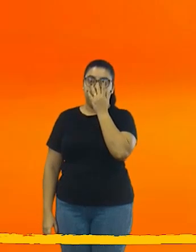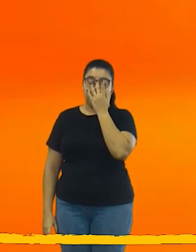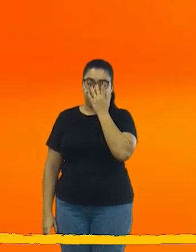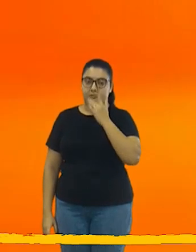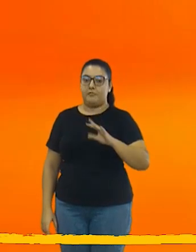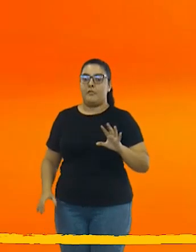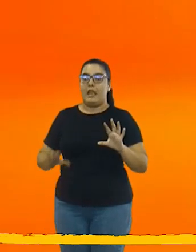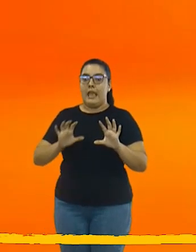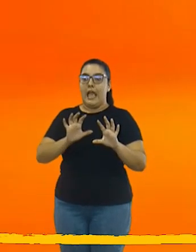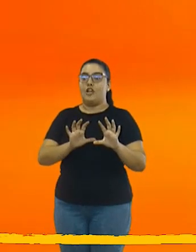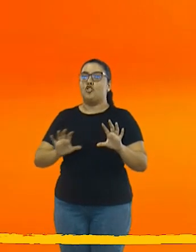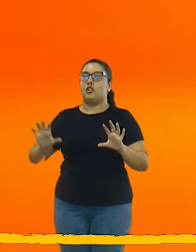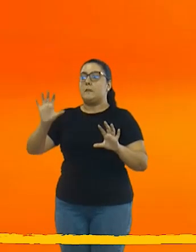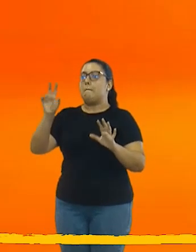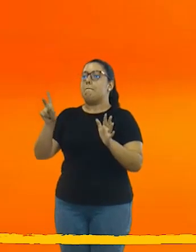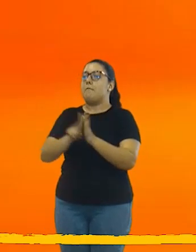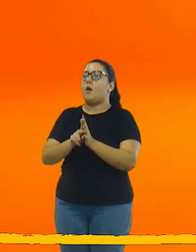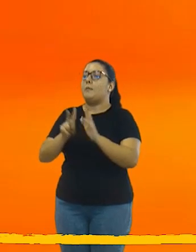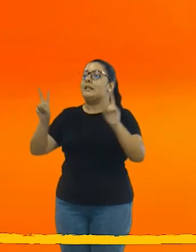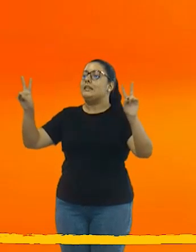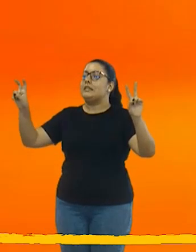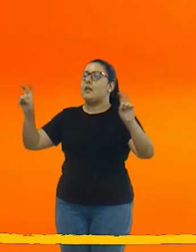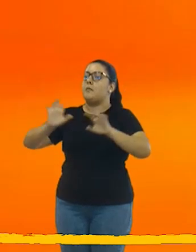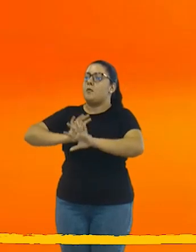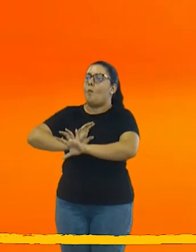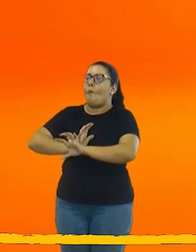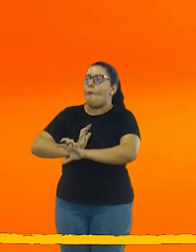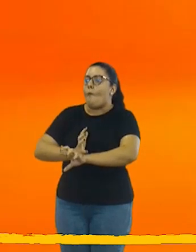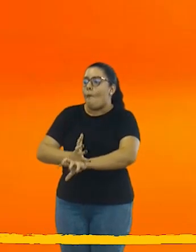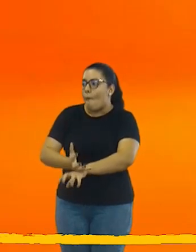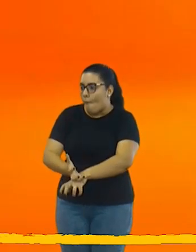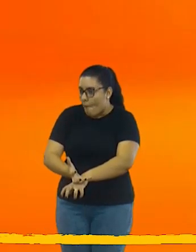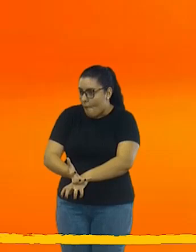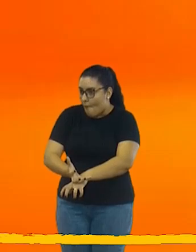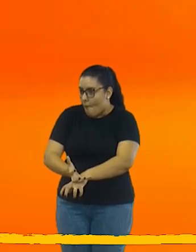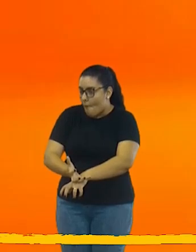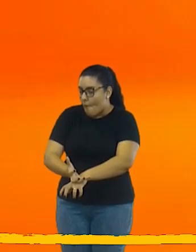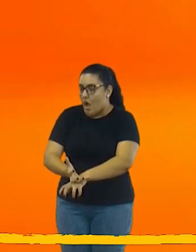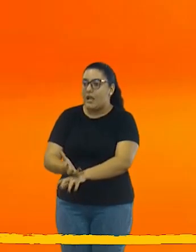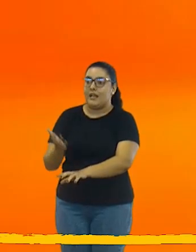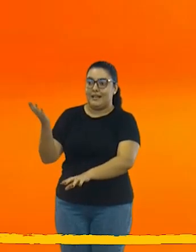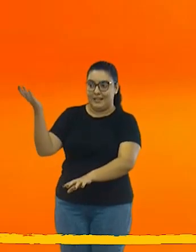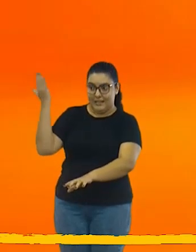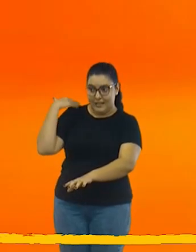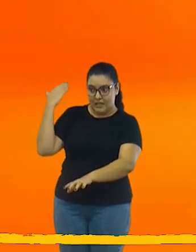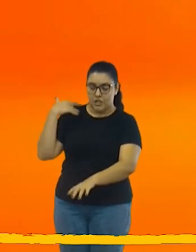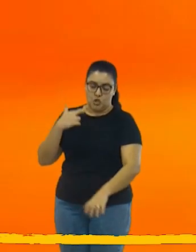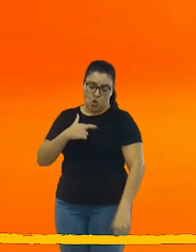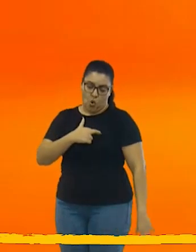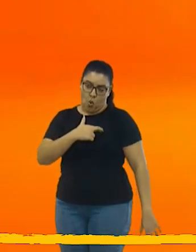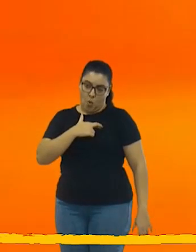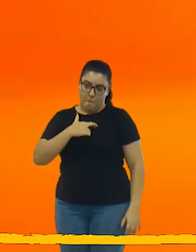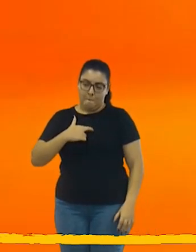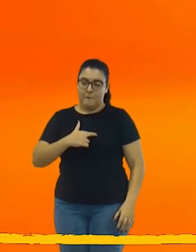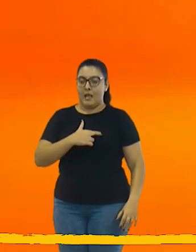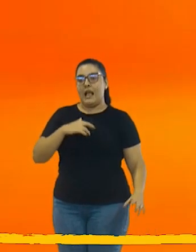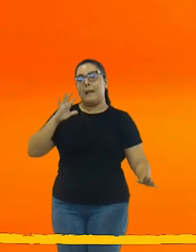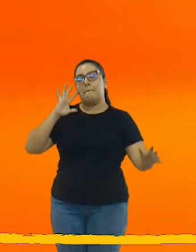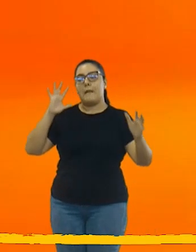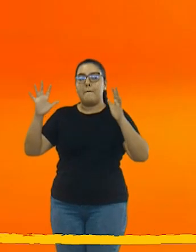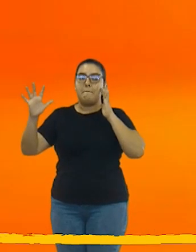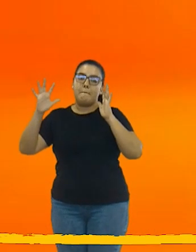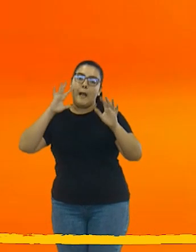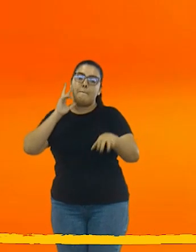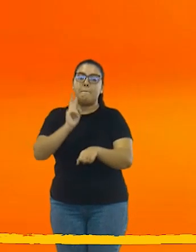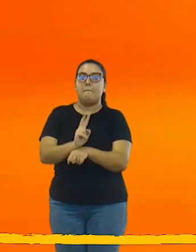da seca. Regionalismo da seca. Saímos do regionalismo romântico,